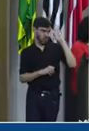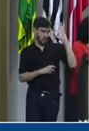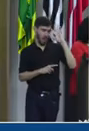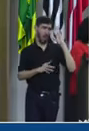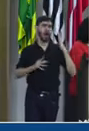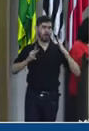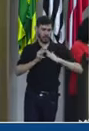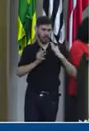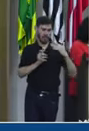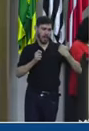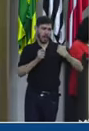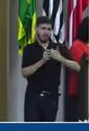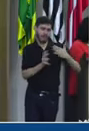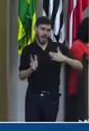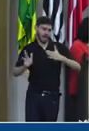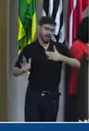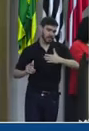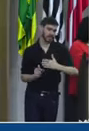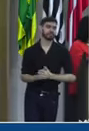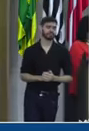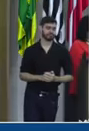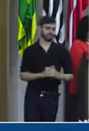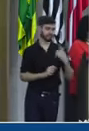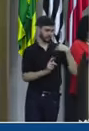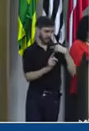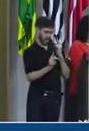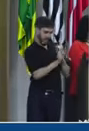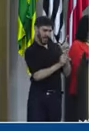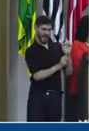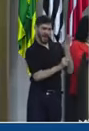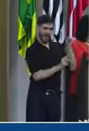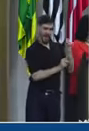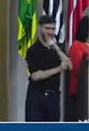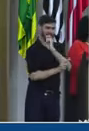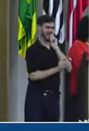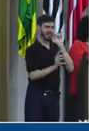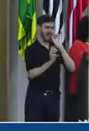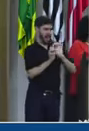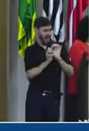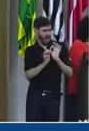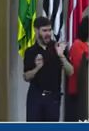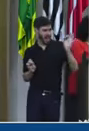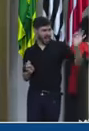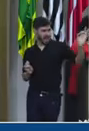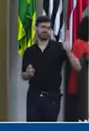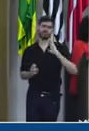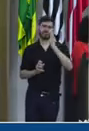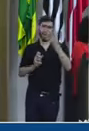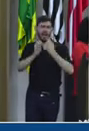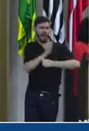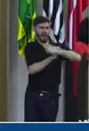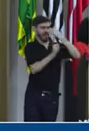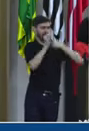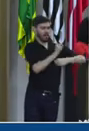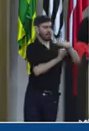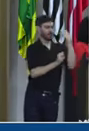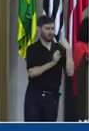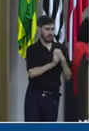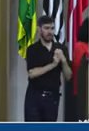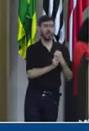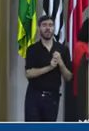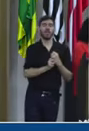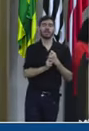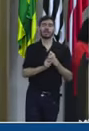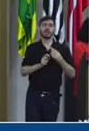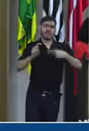ribeirinha. Eu e Leda nos encontramos no interior do Amapá anos atrás, em que a gente estava falando sobre